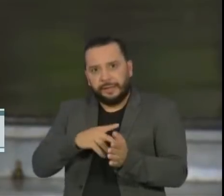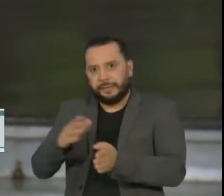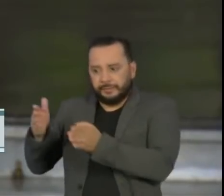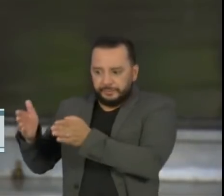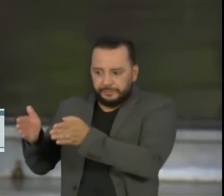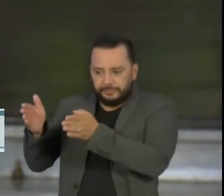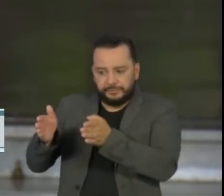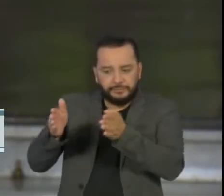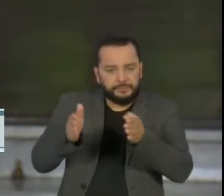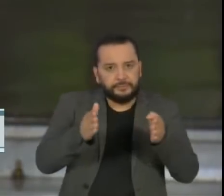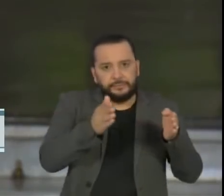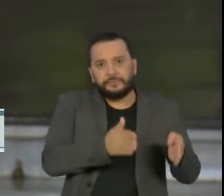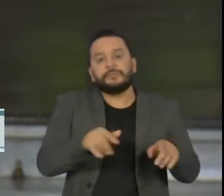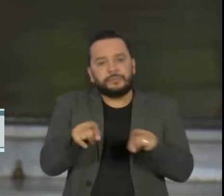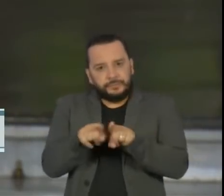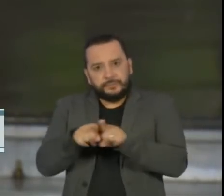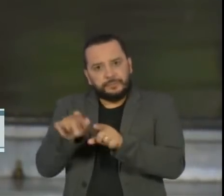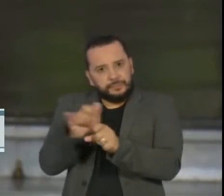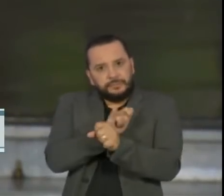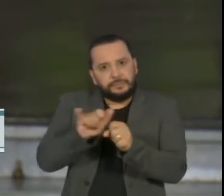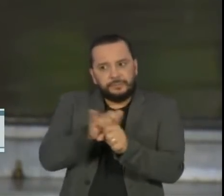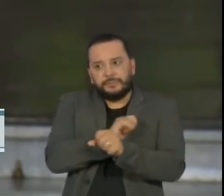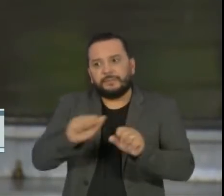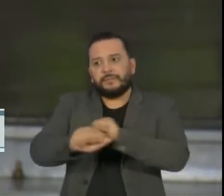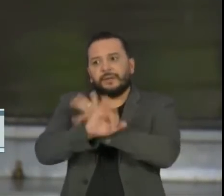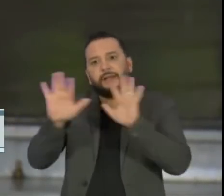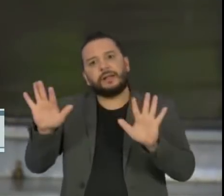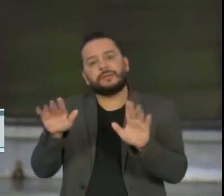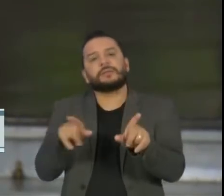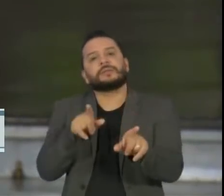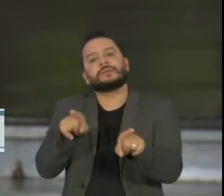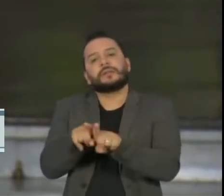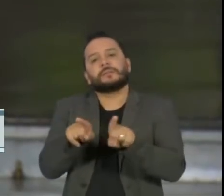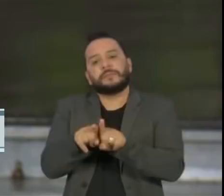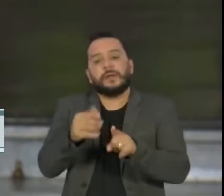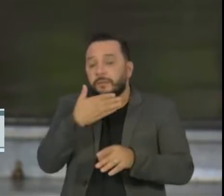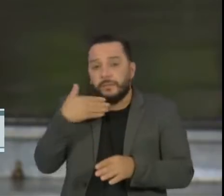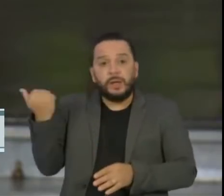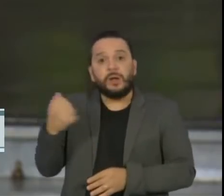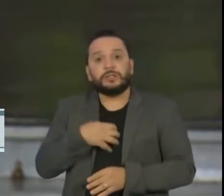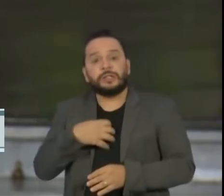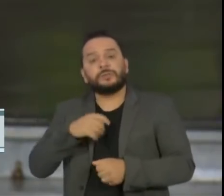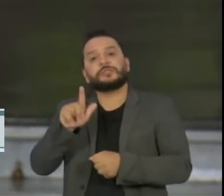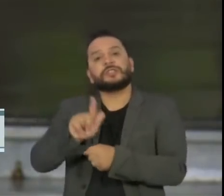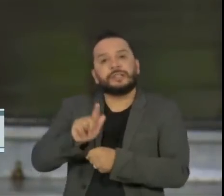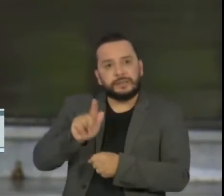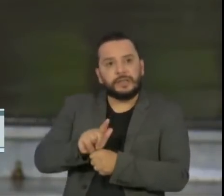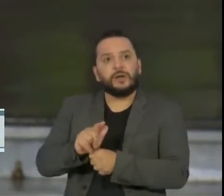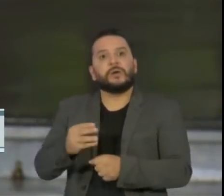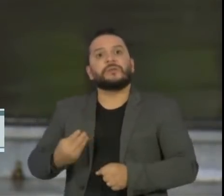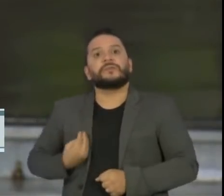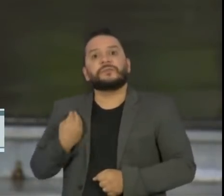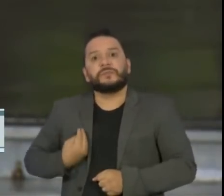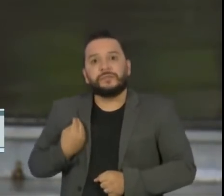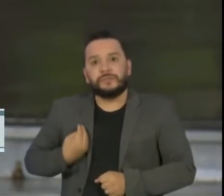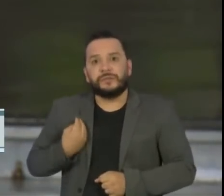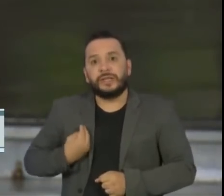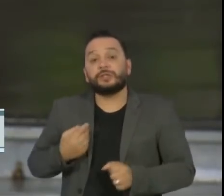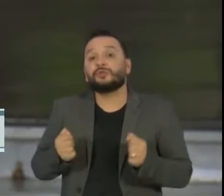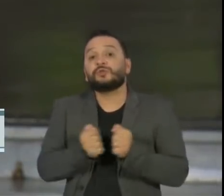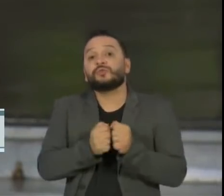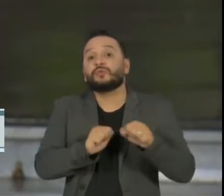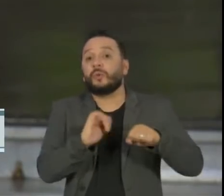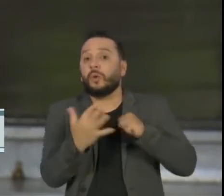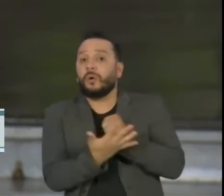tem gatilhos bem claros, e é a melhor forma de uma gestão e convivência com a pandemia, minimizando os custos sociais